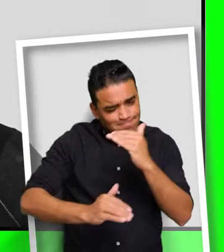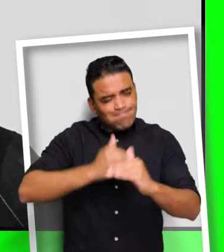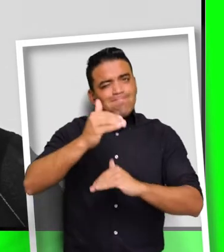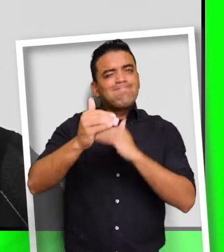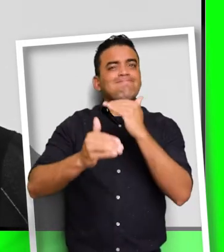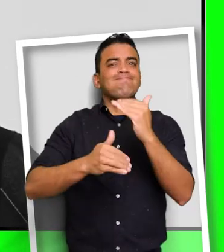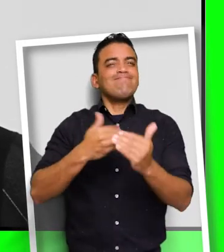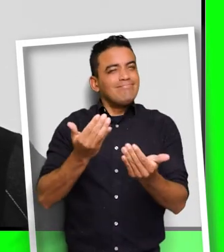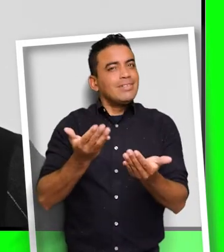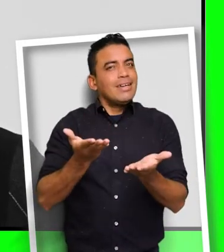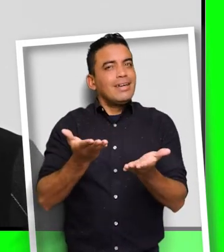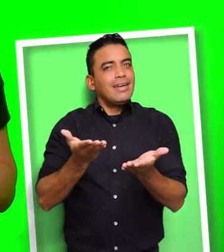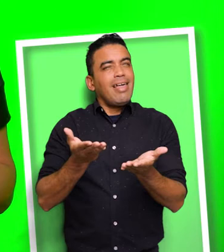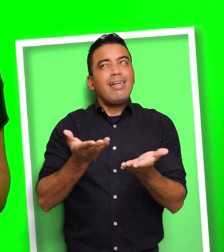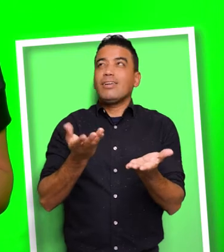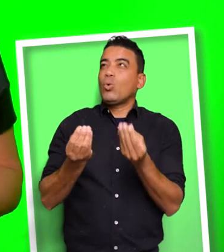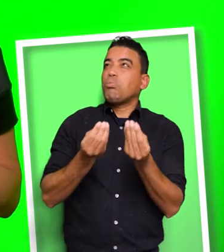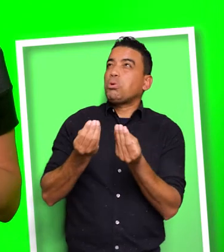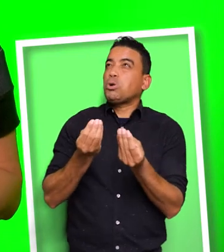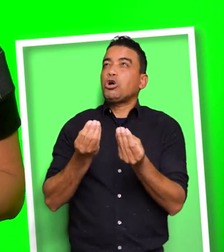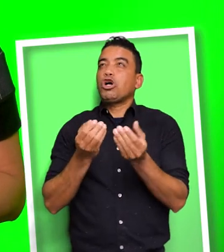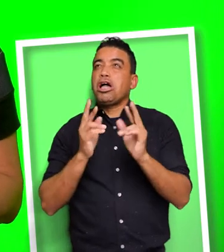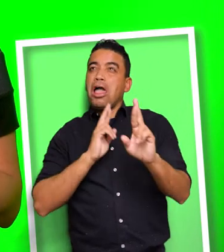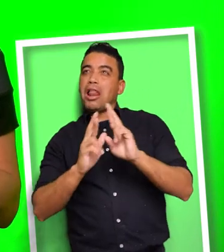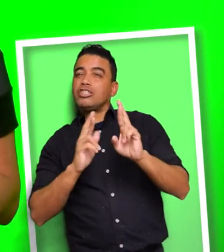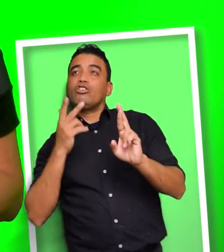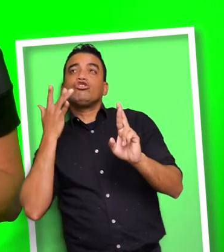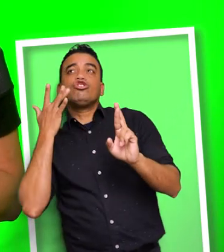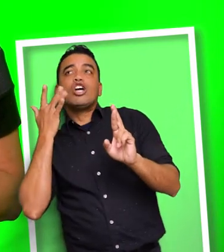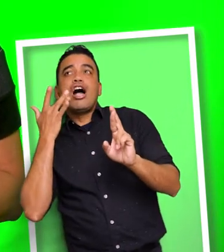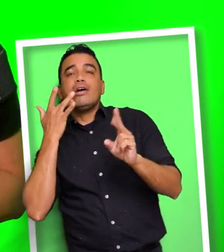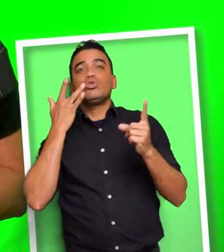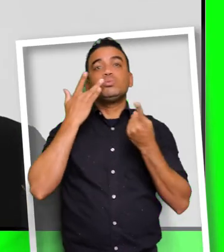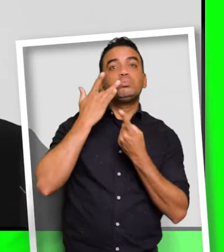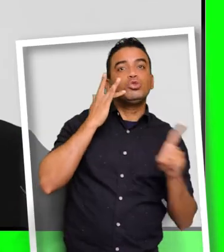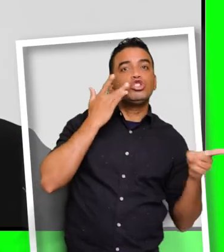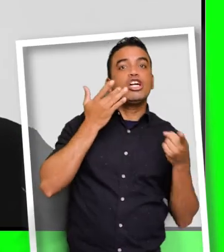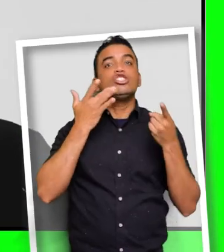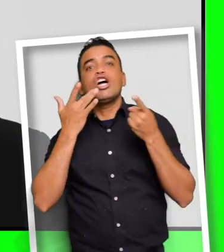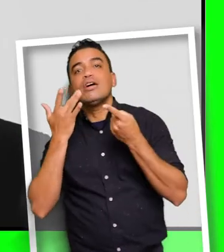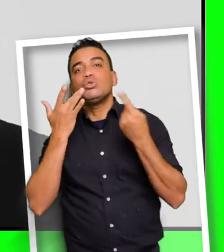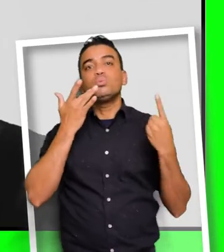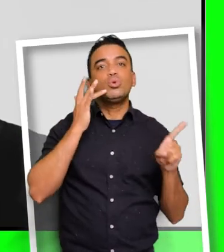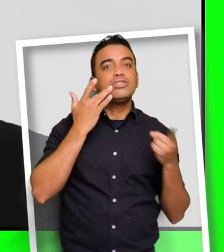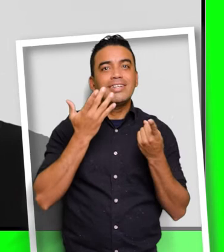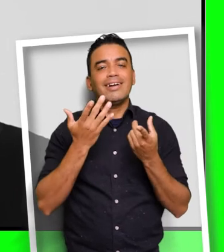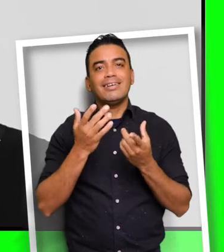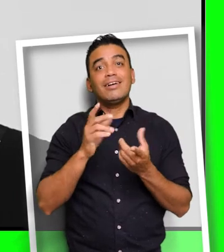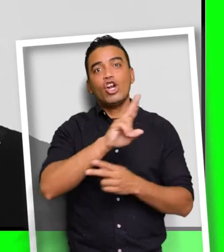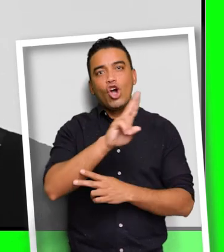desenvolver essa relação do teatro com a música. Que a gente chama no grupo